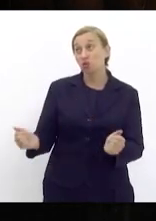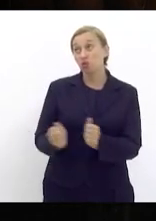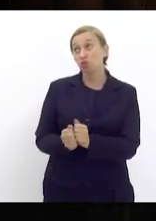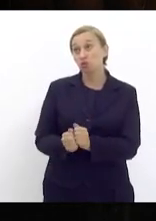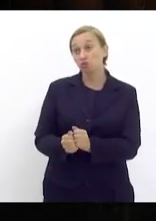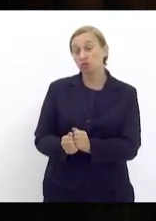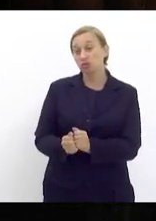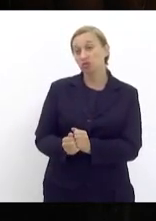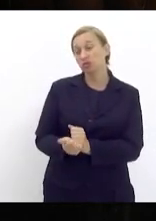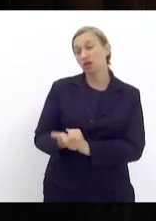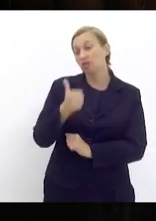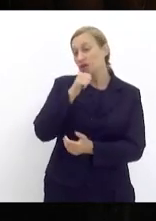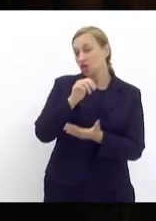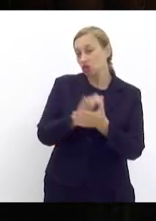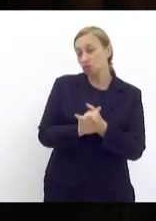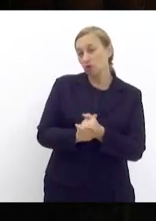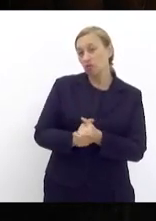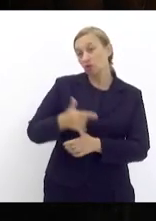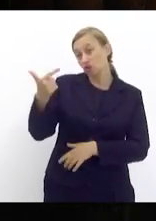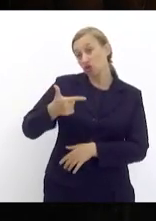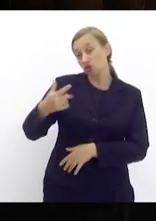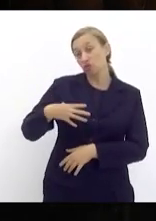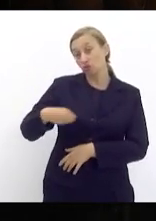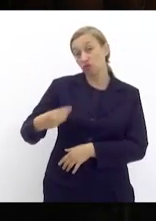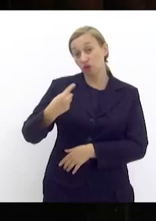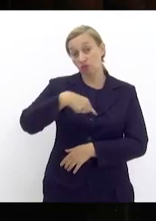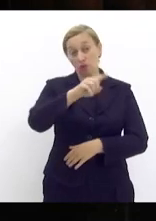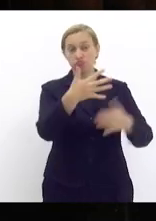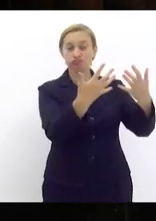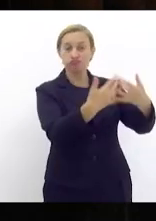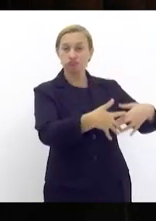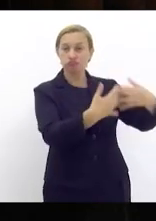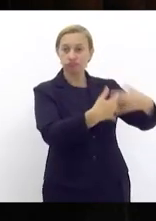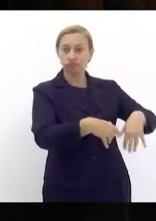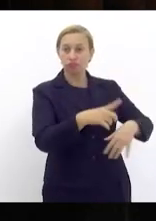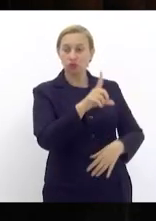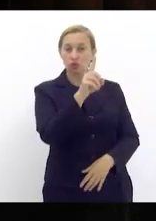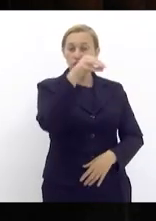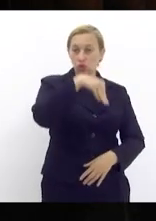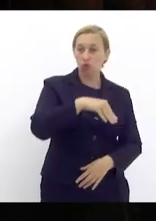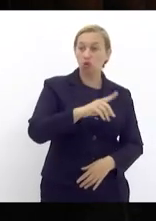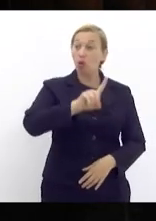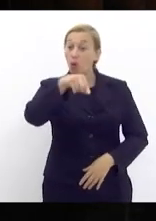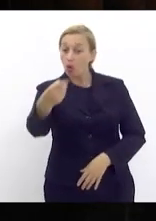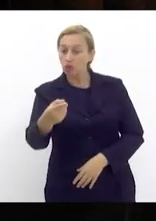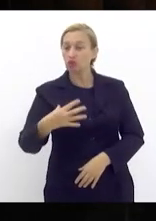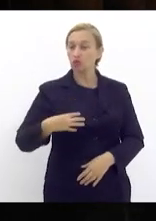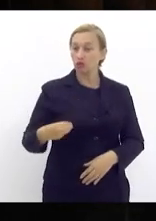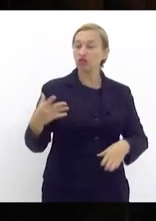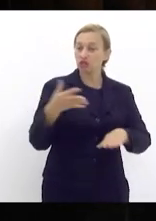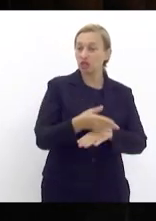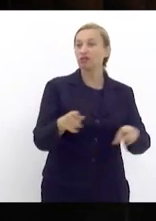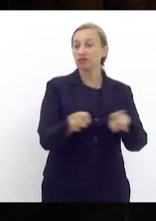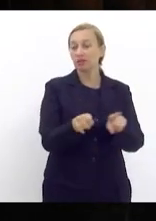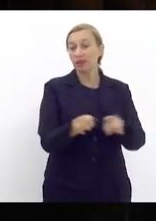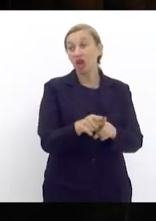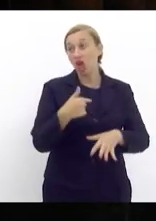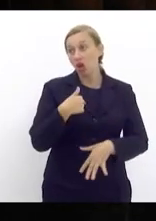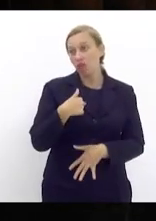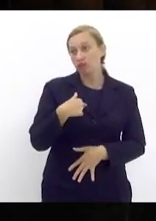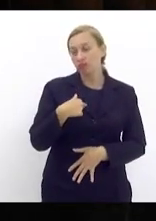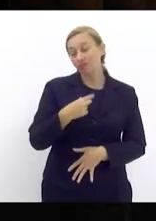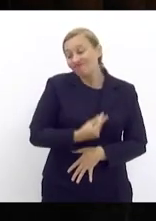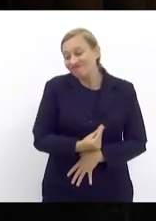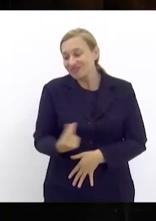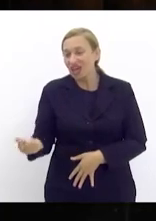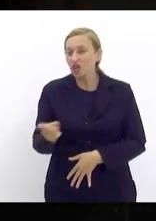meu segundo filho. Meu filho hoje foi para a creche lá em Petrópolis, o Dom, está chegando o Joaquim. E aí preferi sair um